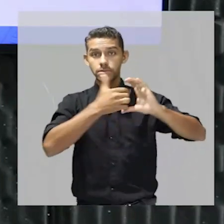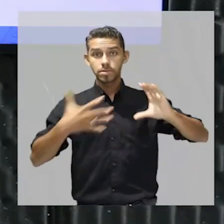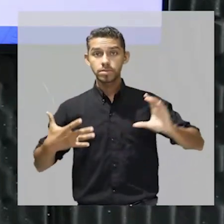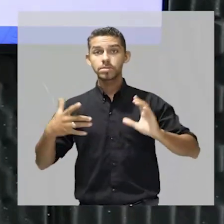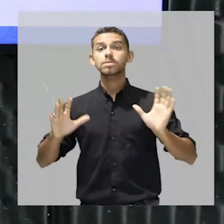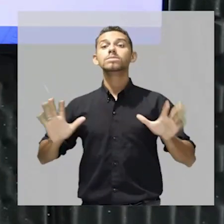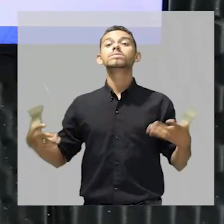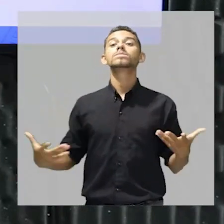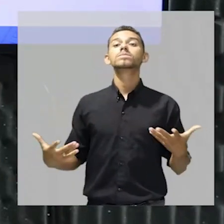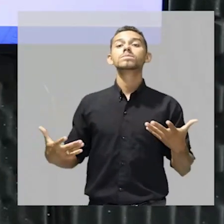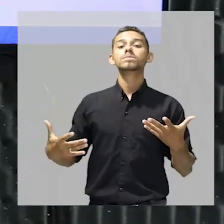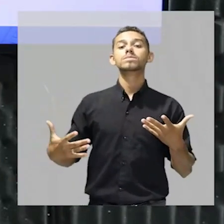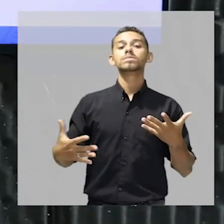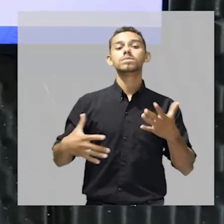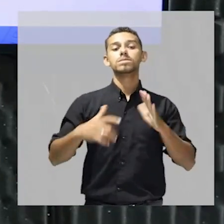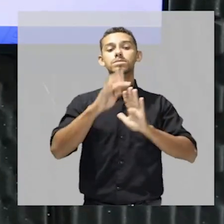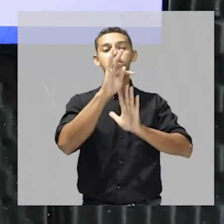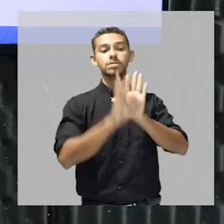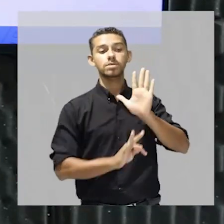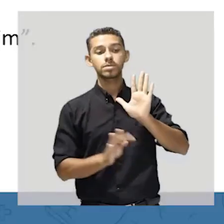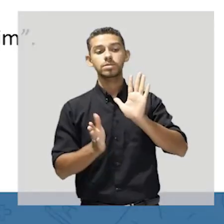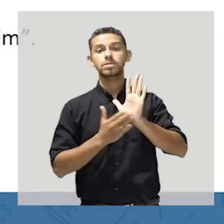exemplificada em qual trecho